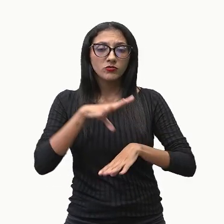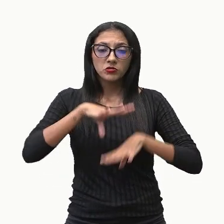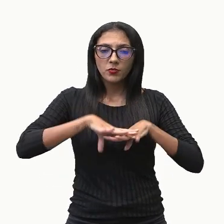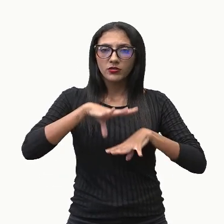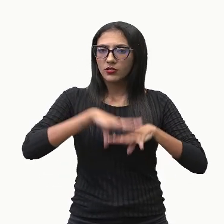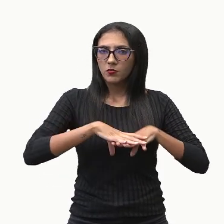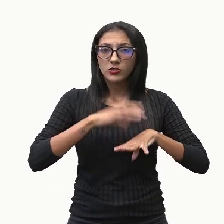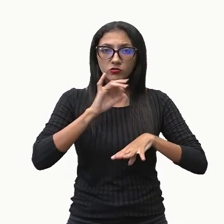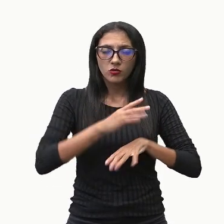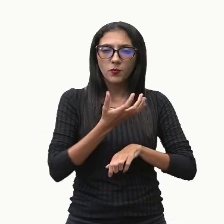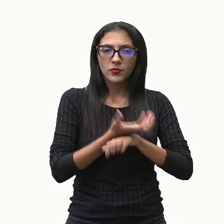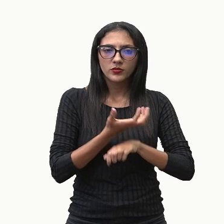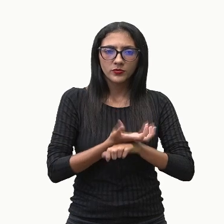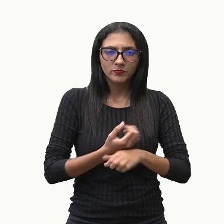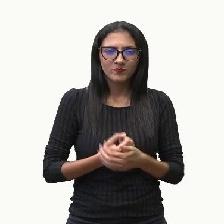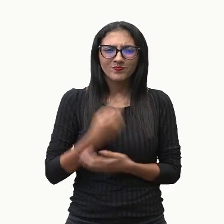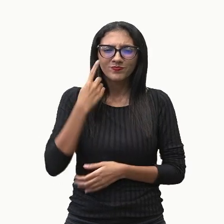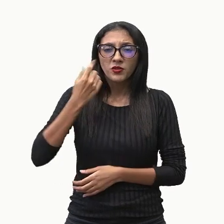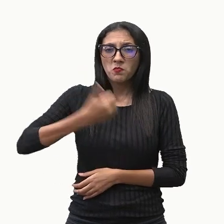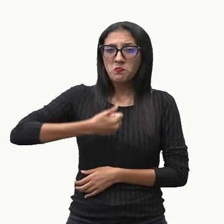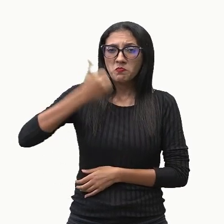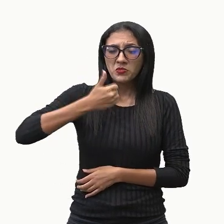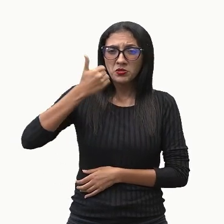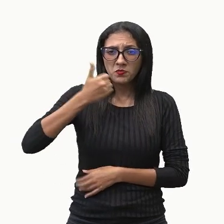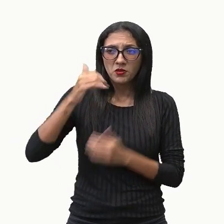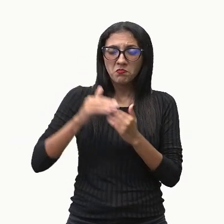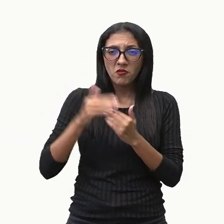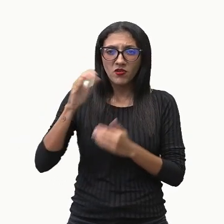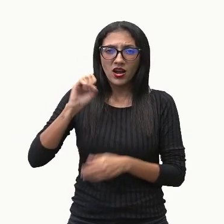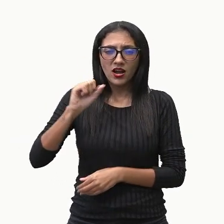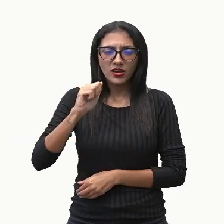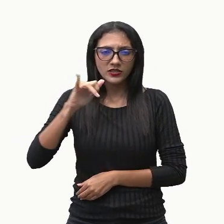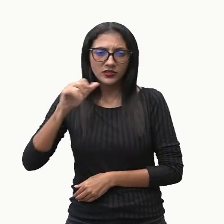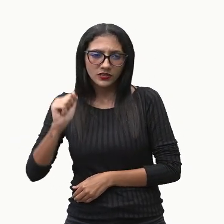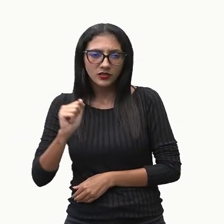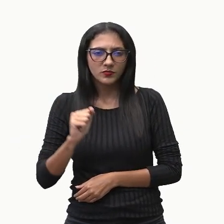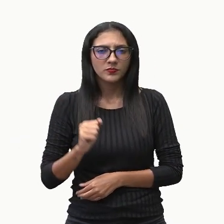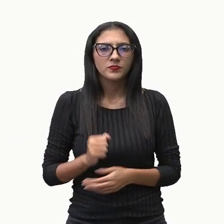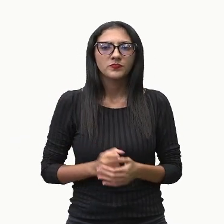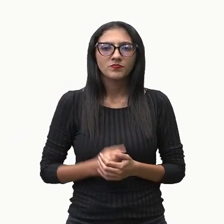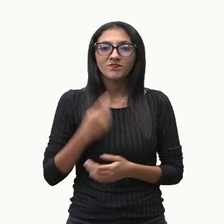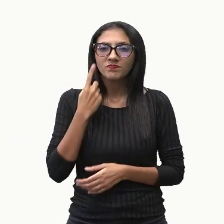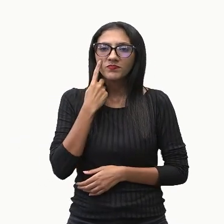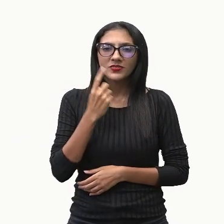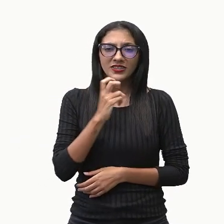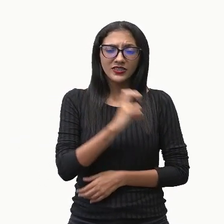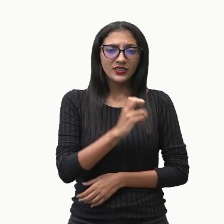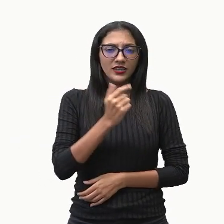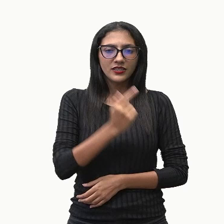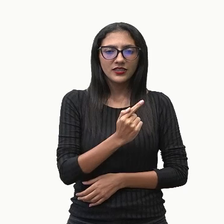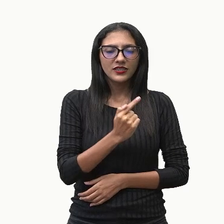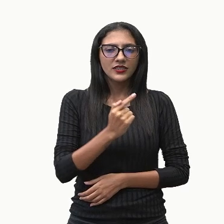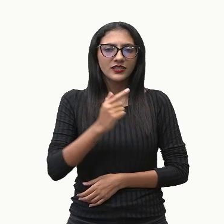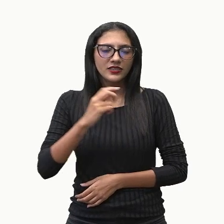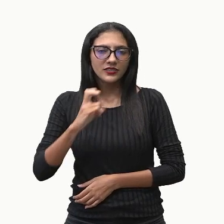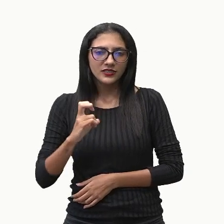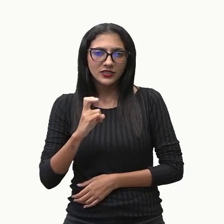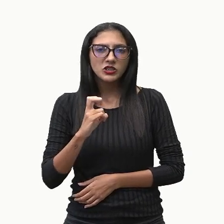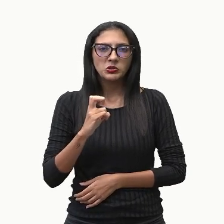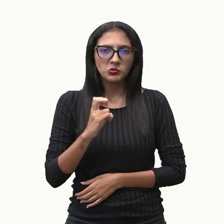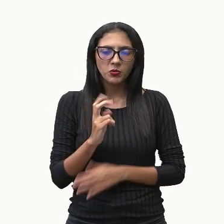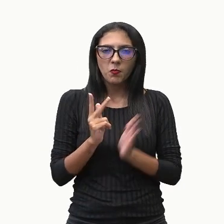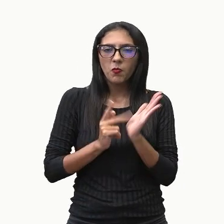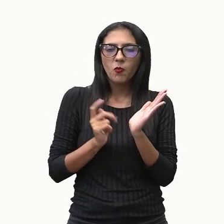matemática, Singapura está em primeiro lugar, obtém lá, segundo a OCDE, 575